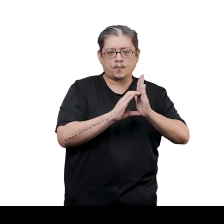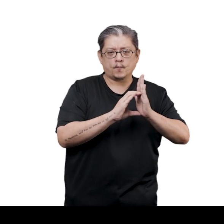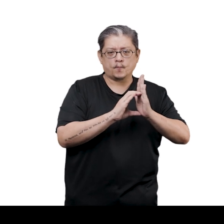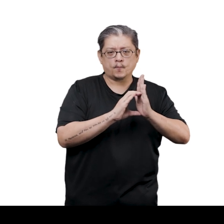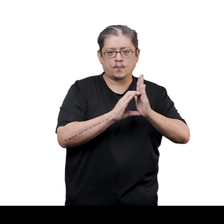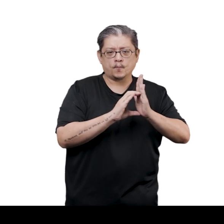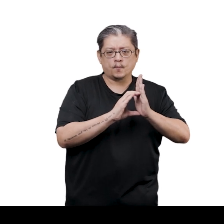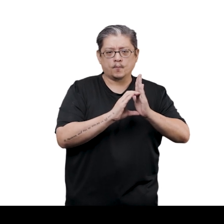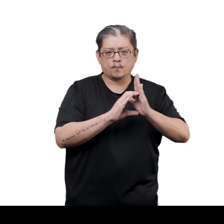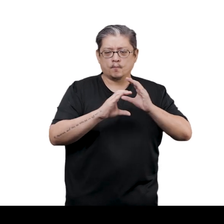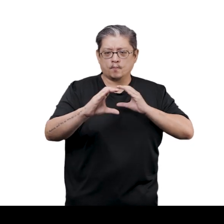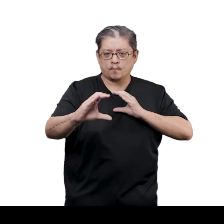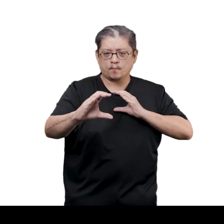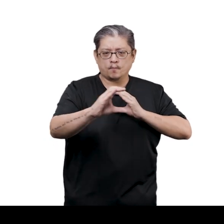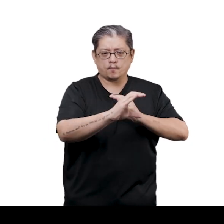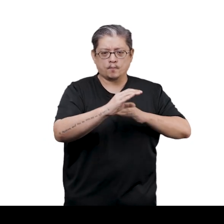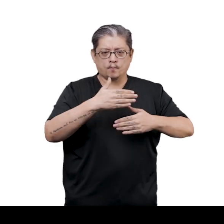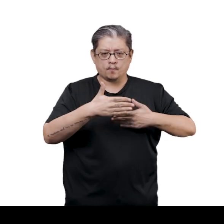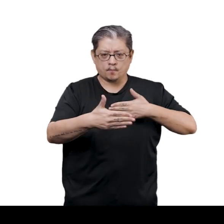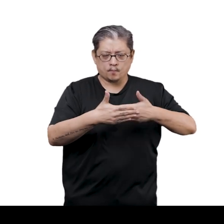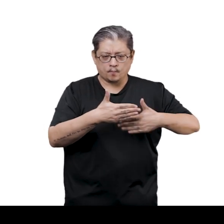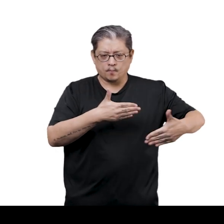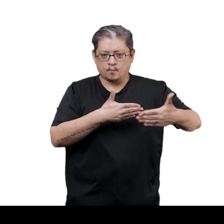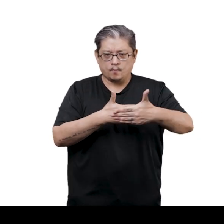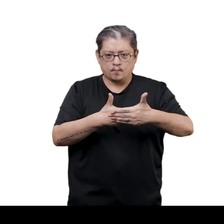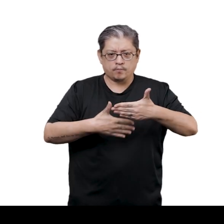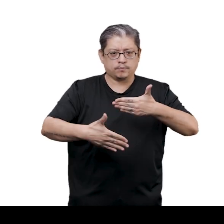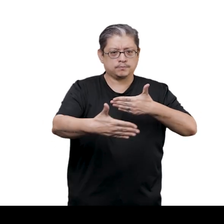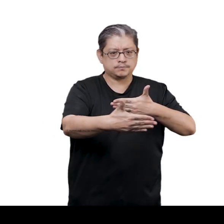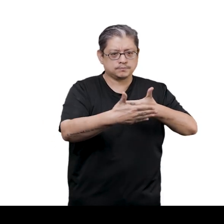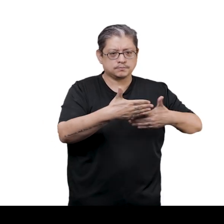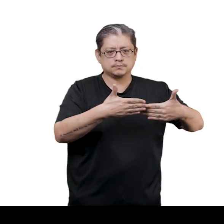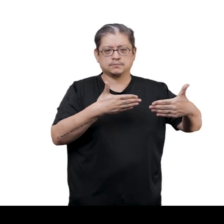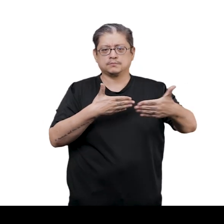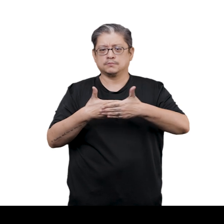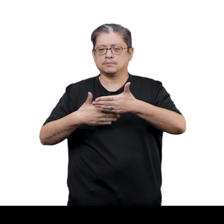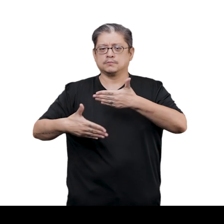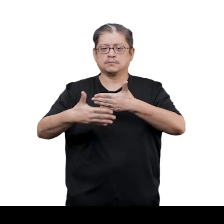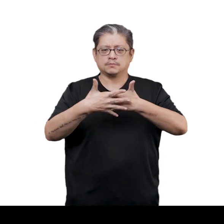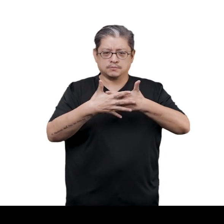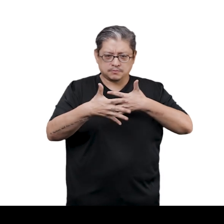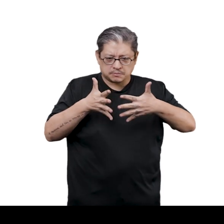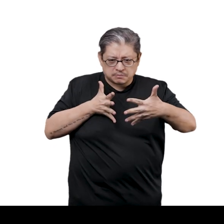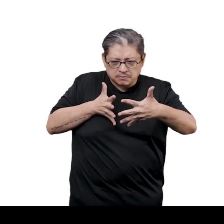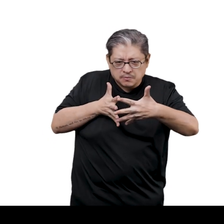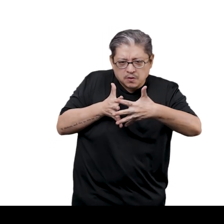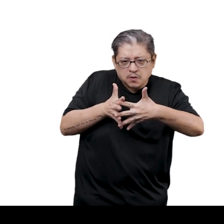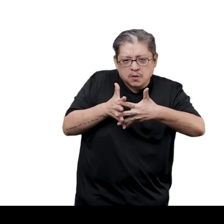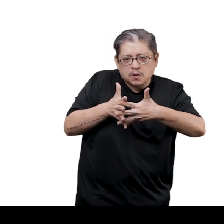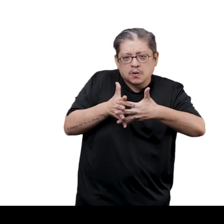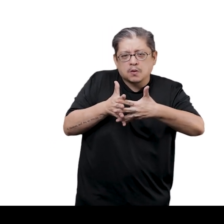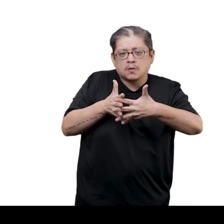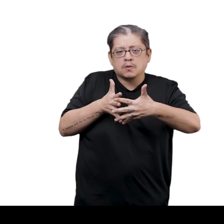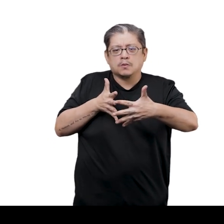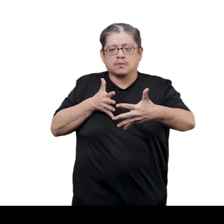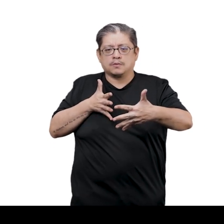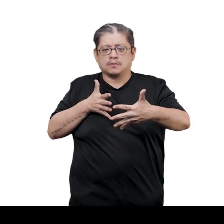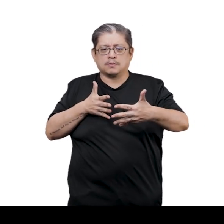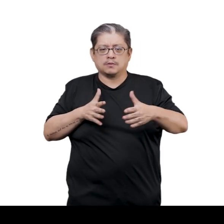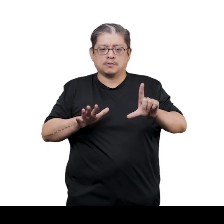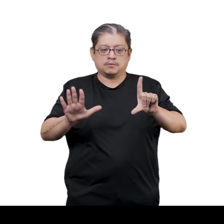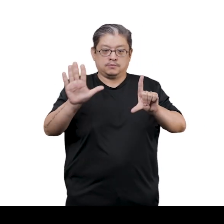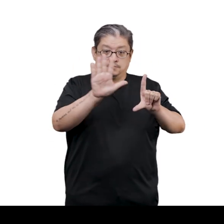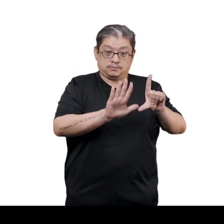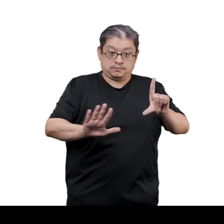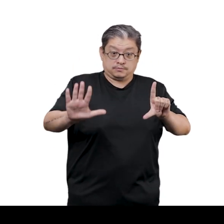incompletos, todos sobrepostos em camadas que parecem expandir-se além dos limites físicos do quadro.